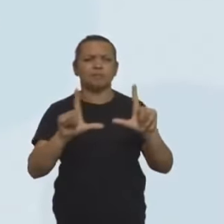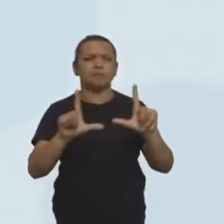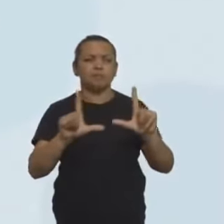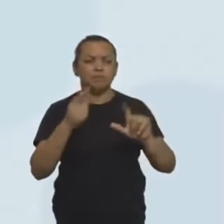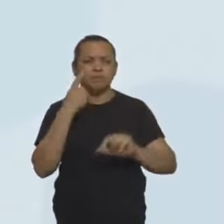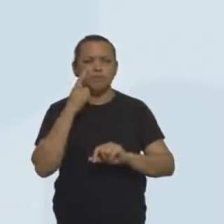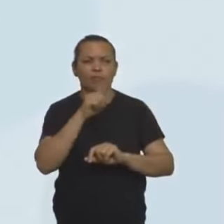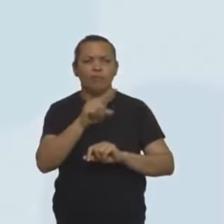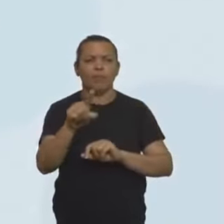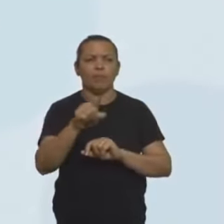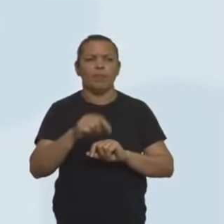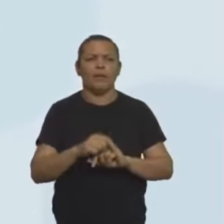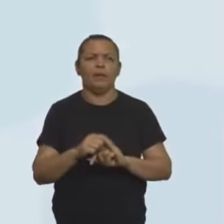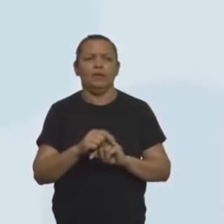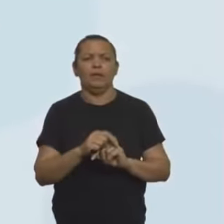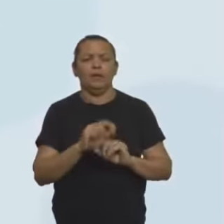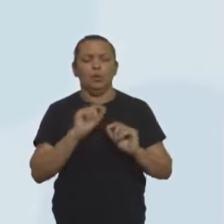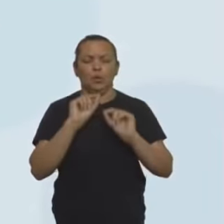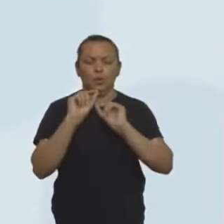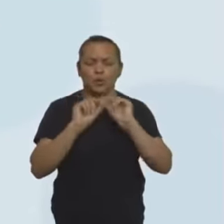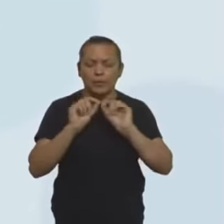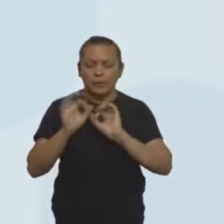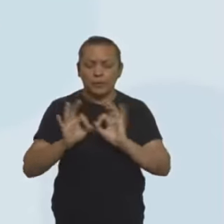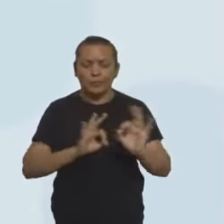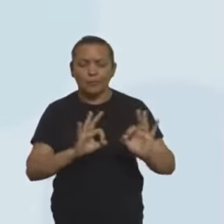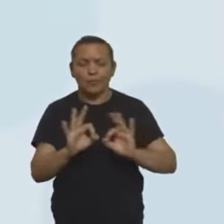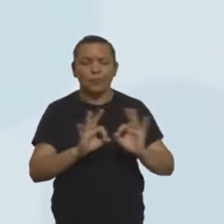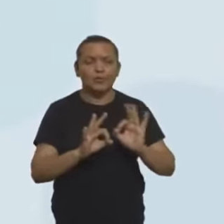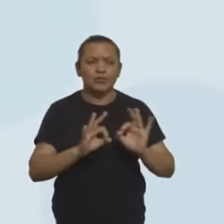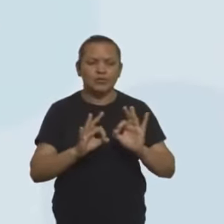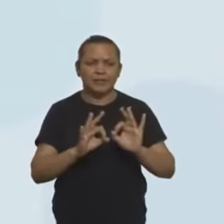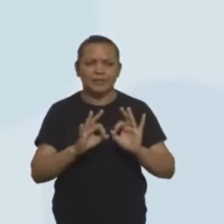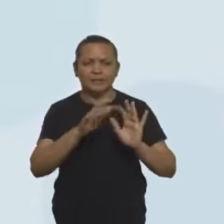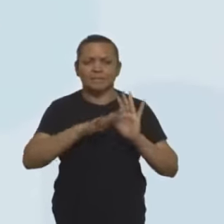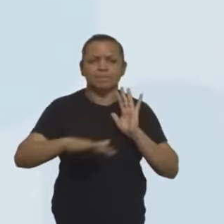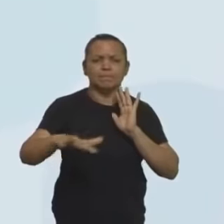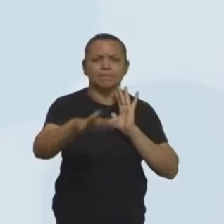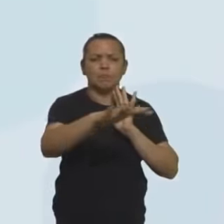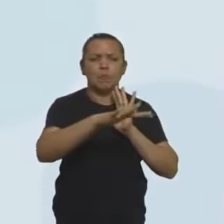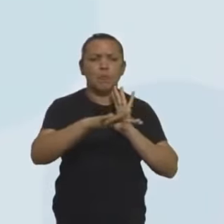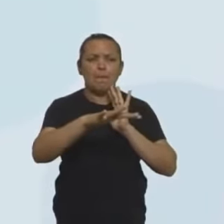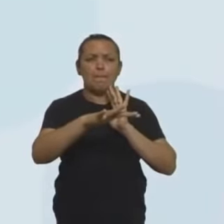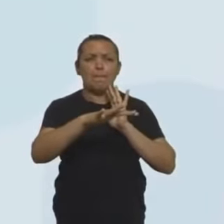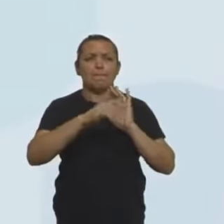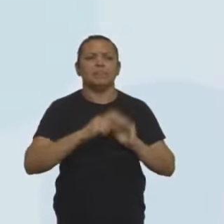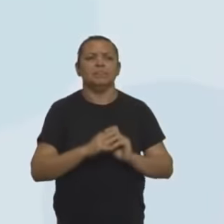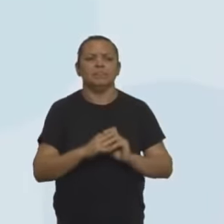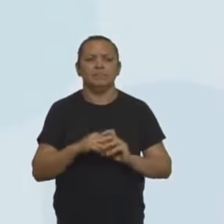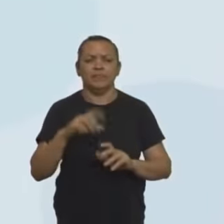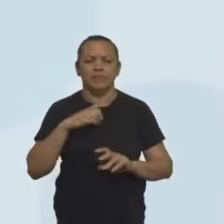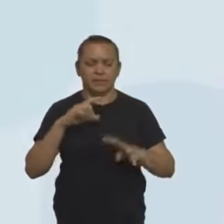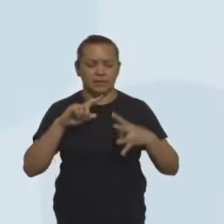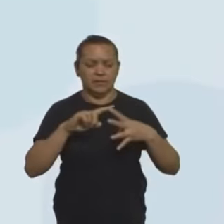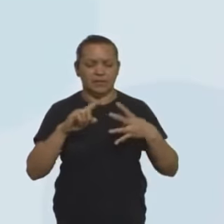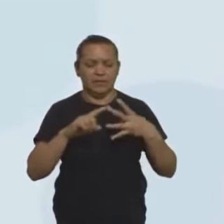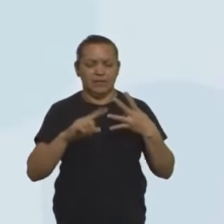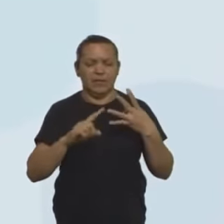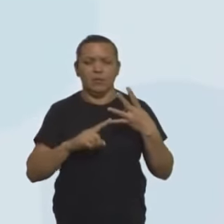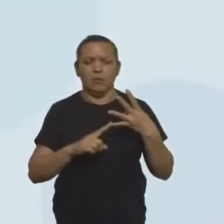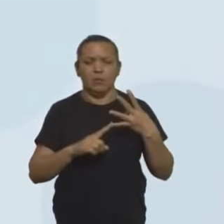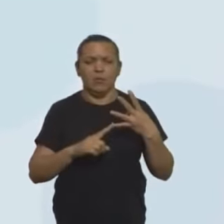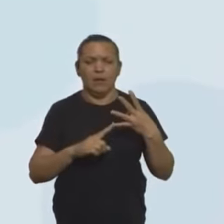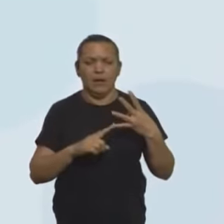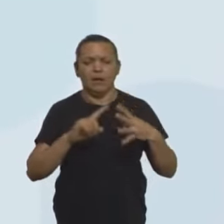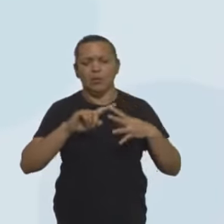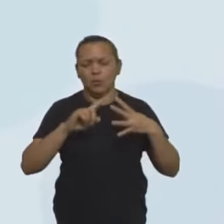vocês, né, em torno do que a gente vai trabalhar nessas aulas. Então, existem 4 unidades, mas eu vou falar